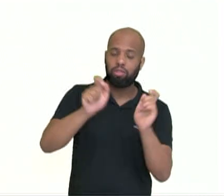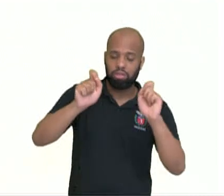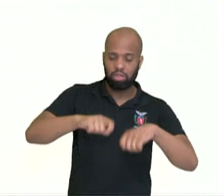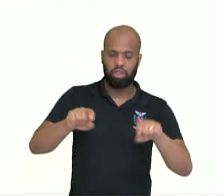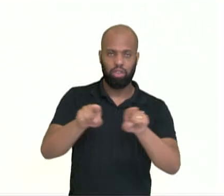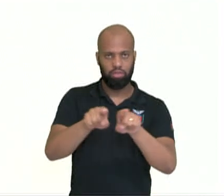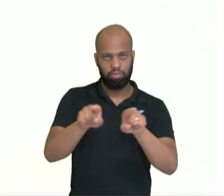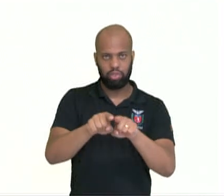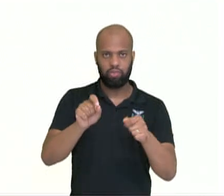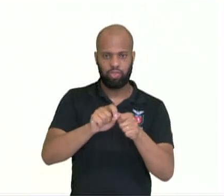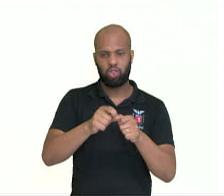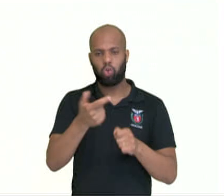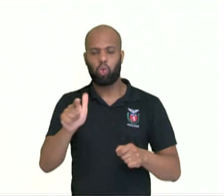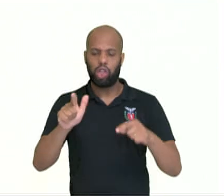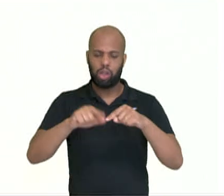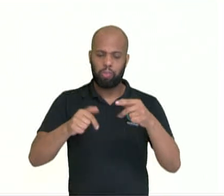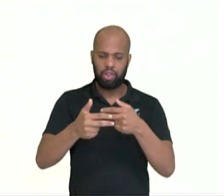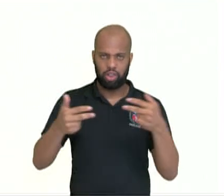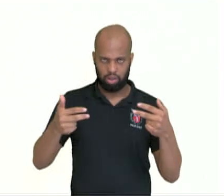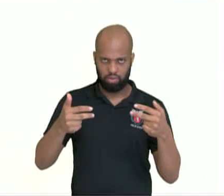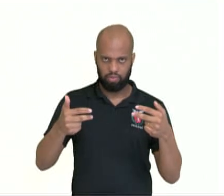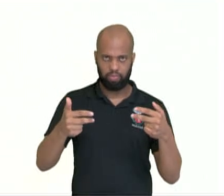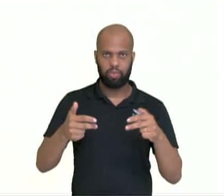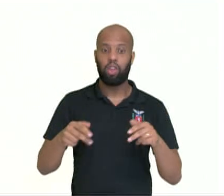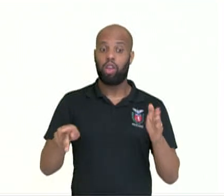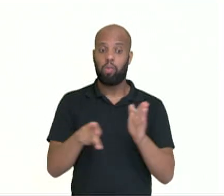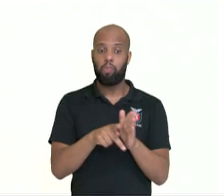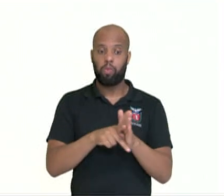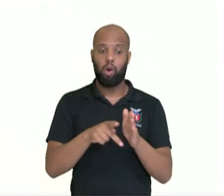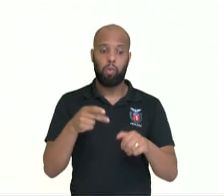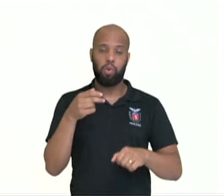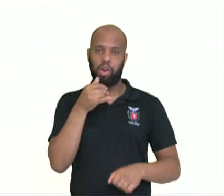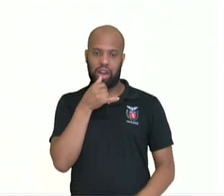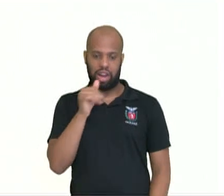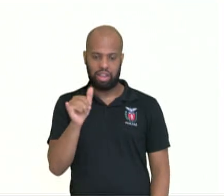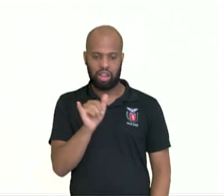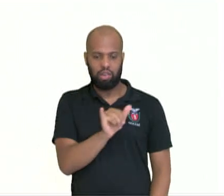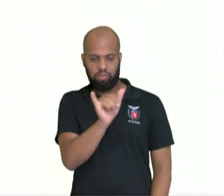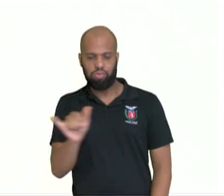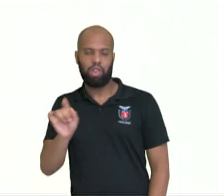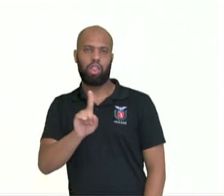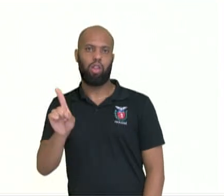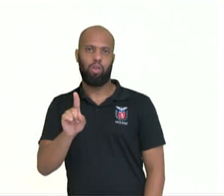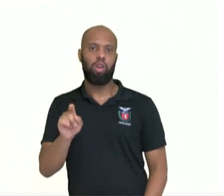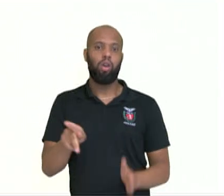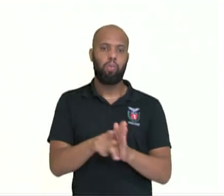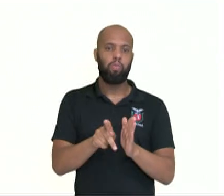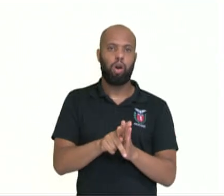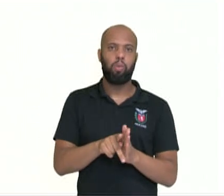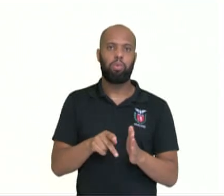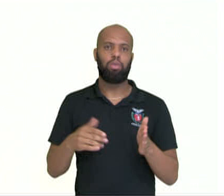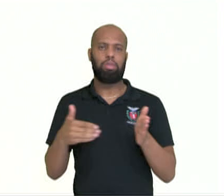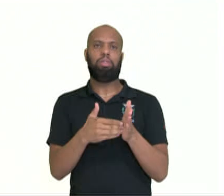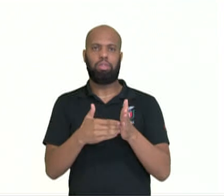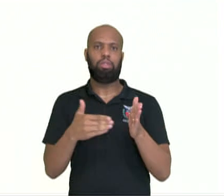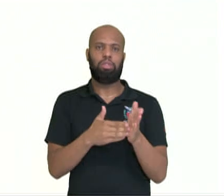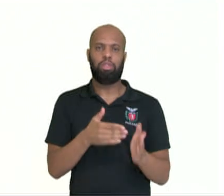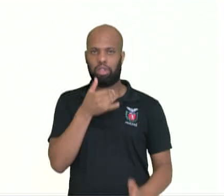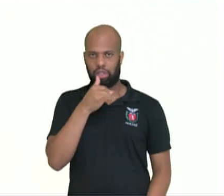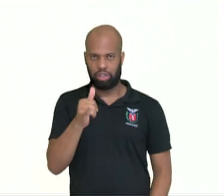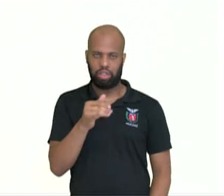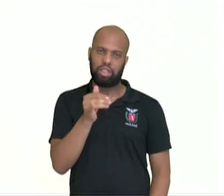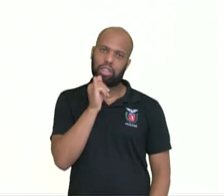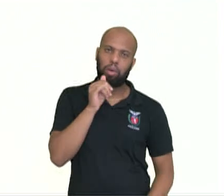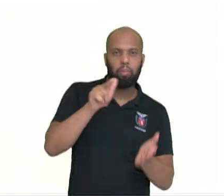ser um outro material que seja isolante, que você possa fazer uma bolinha bem leve, tem que ser bem leve, ok? Um copo de